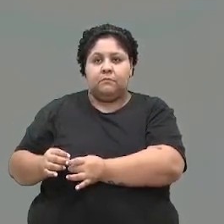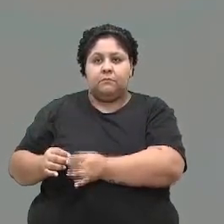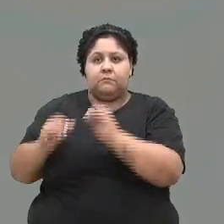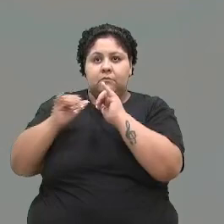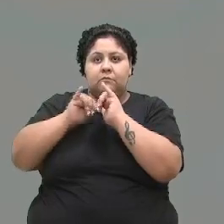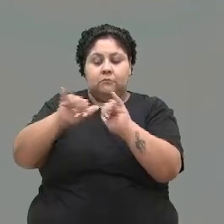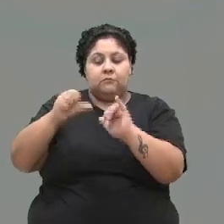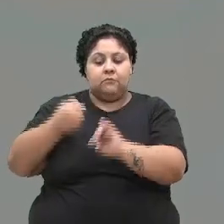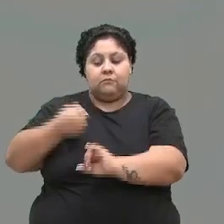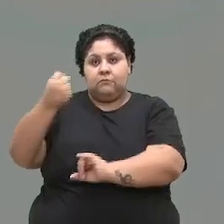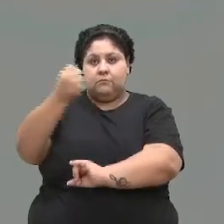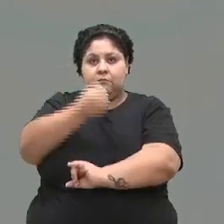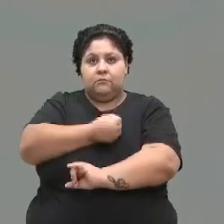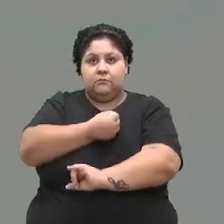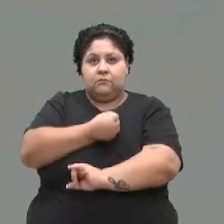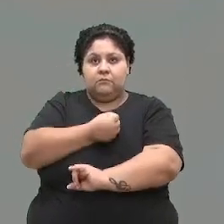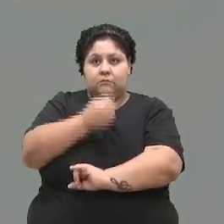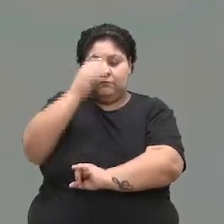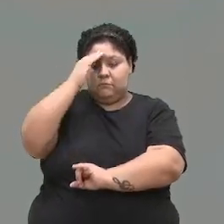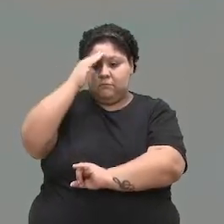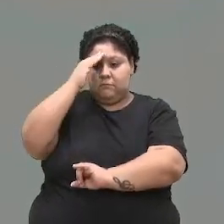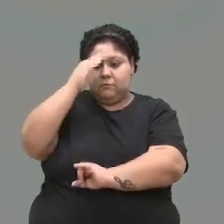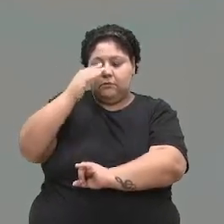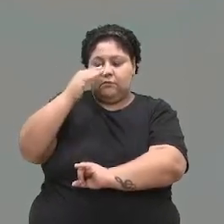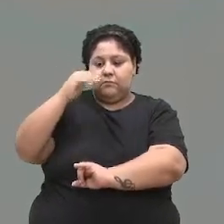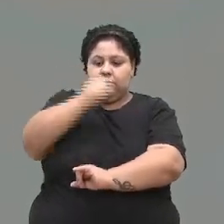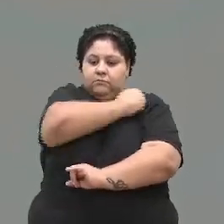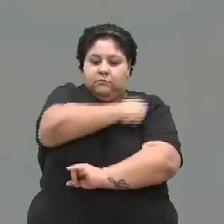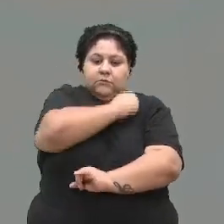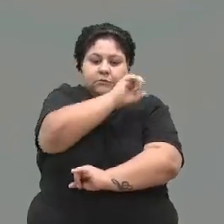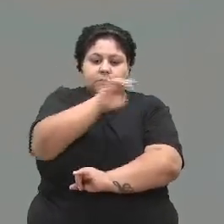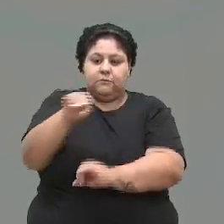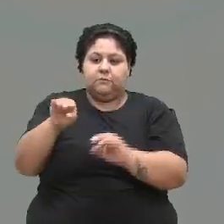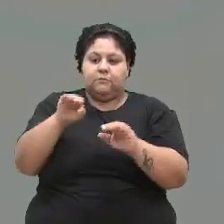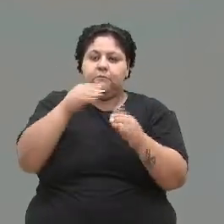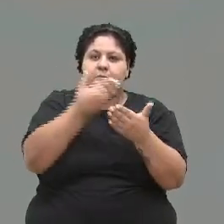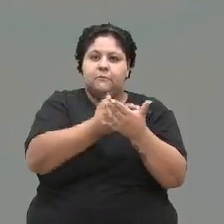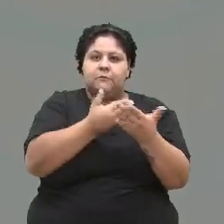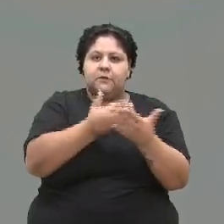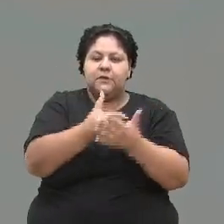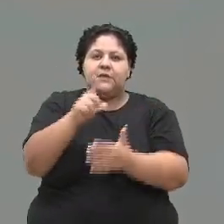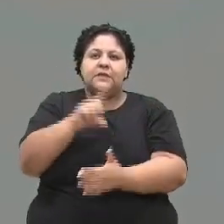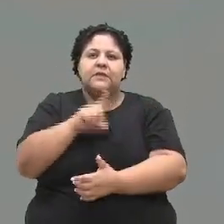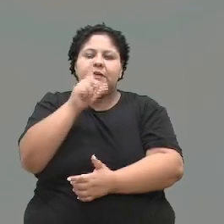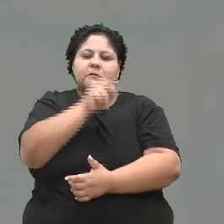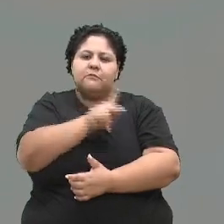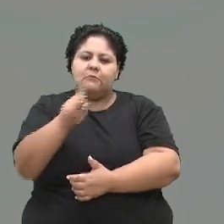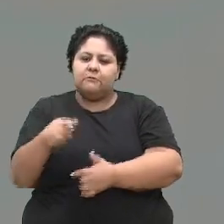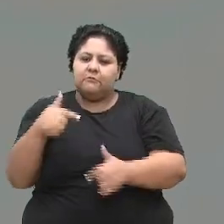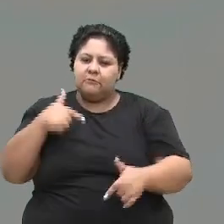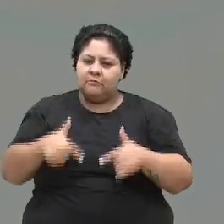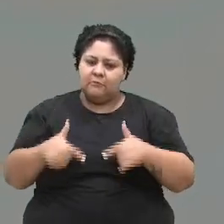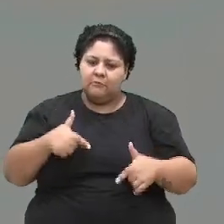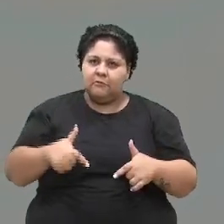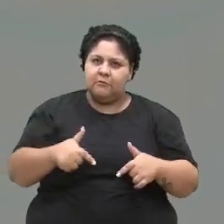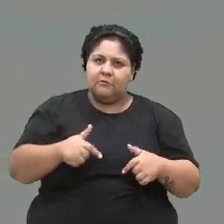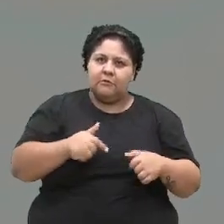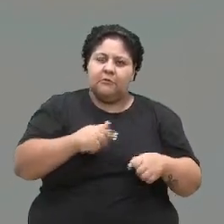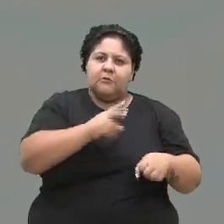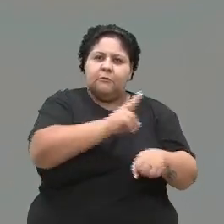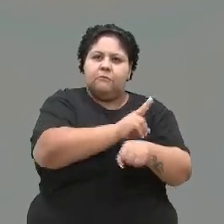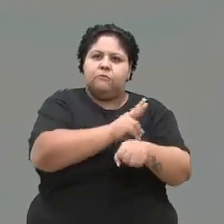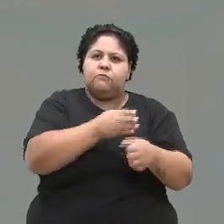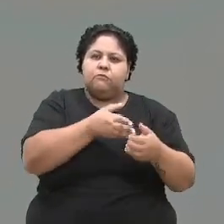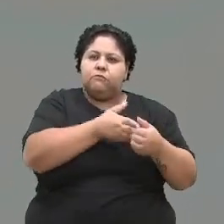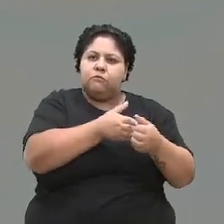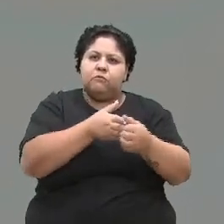Informar o número de estudantes por escola. Há professores ou professoras trabalhando como cuidadores, cuidadoras